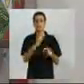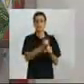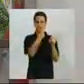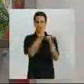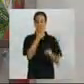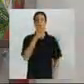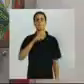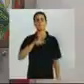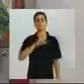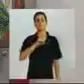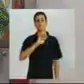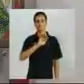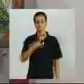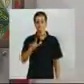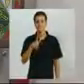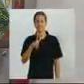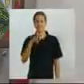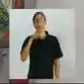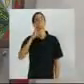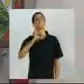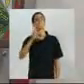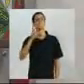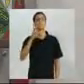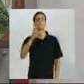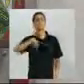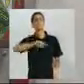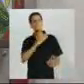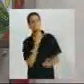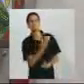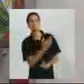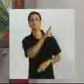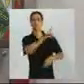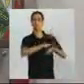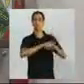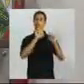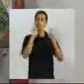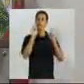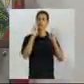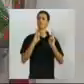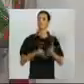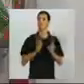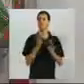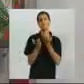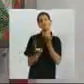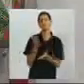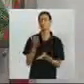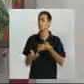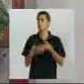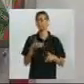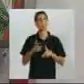ou melhor, o Rafael Ianzem, que sempre ouve as nossas reivindicações, sempre nos atende, não tem hora,